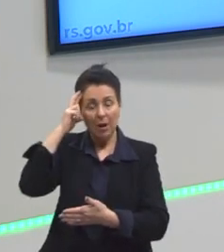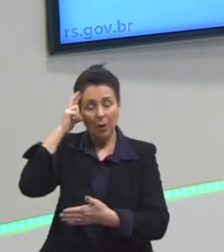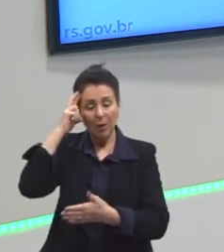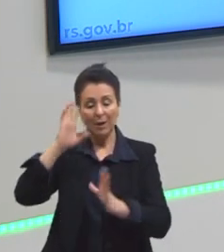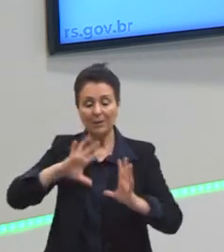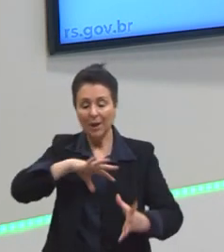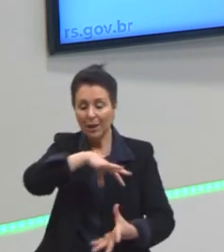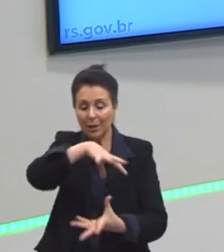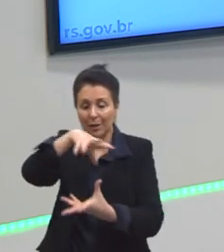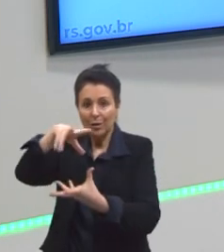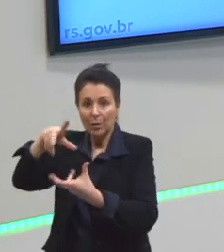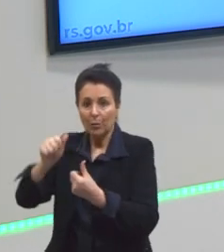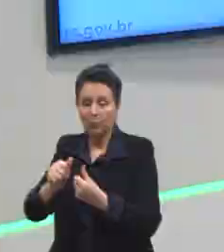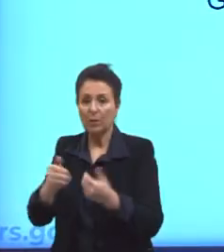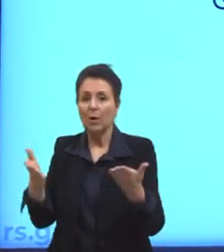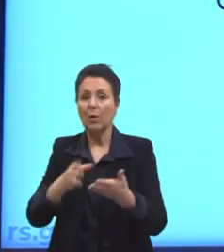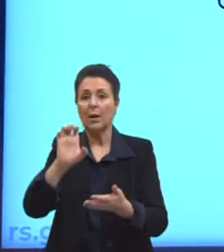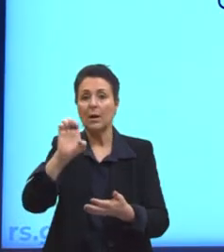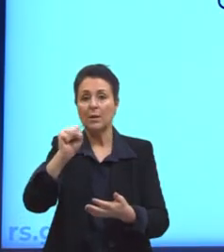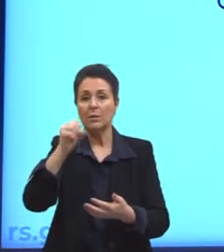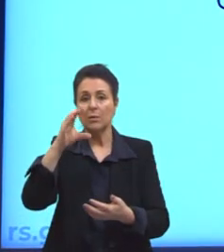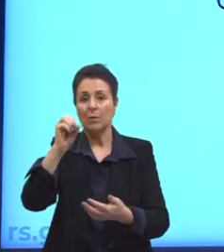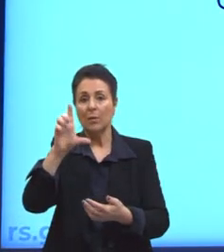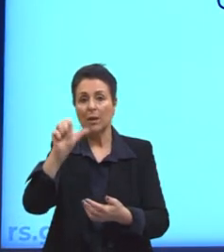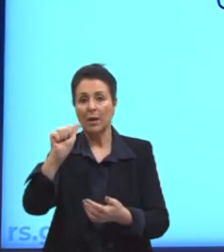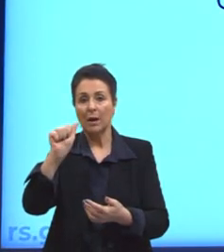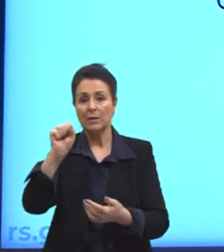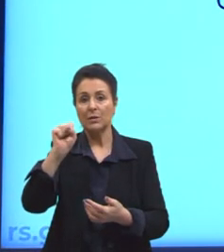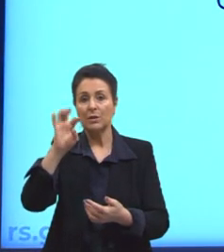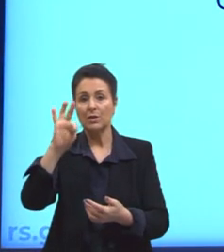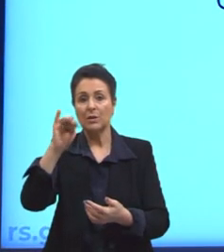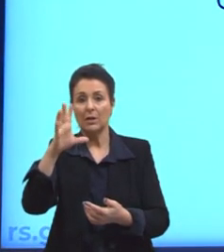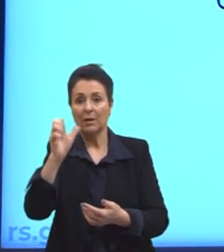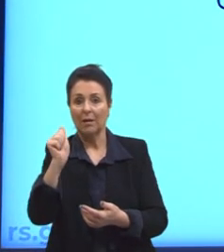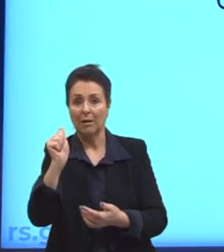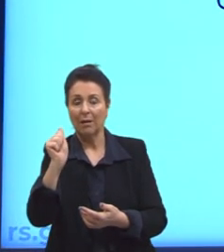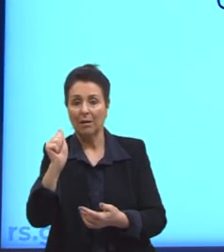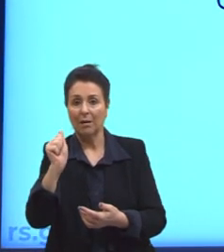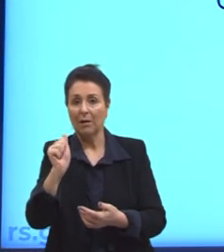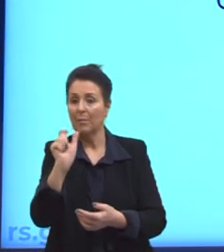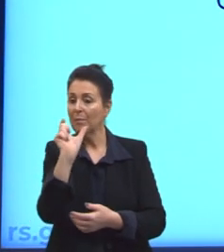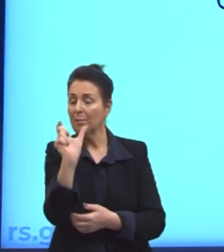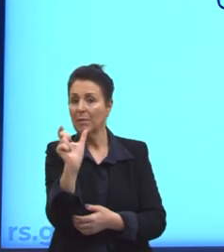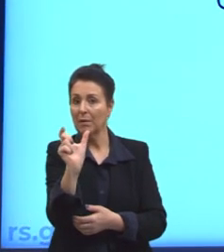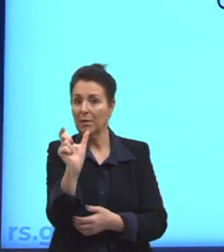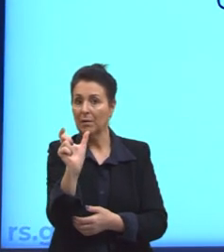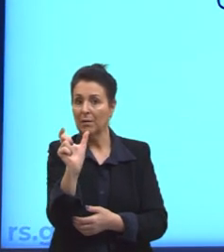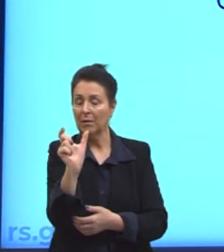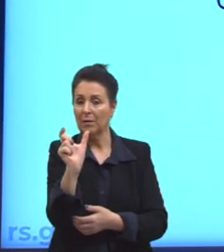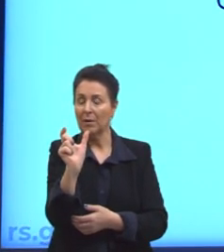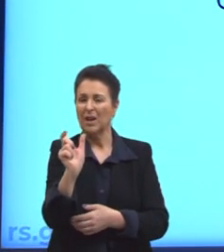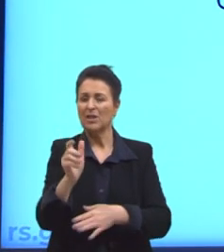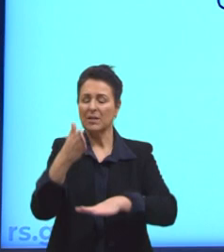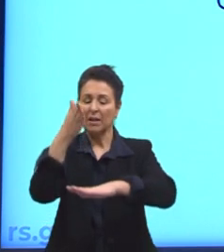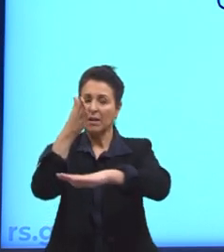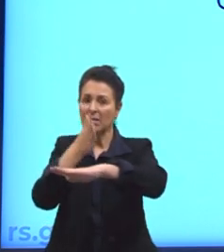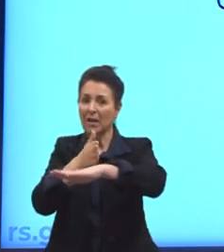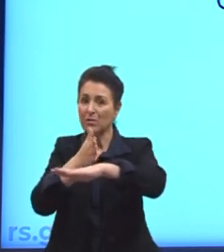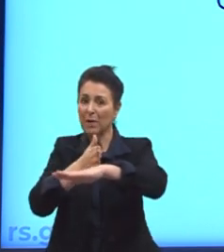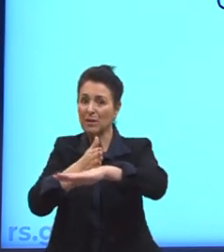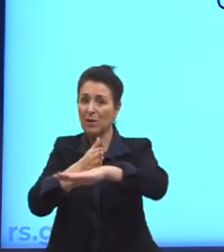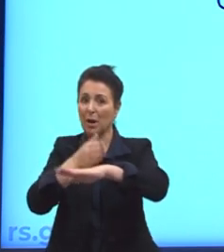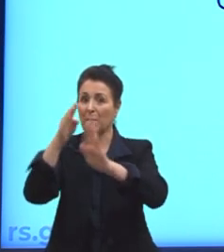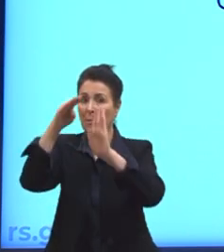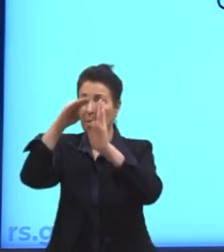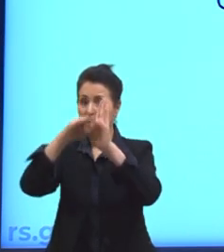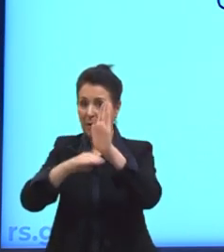O que que é Escolástica a Escolástica esse termo vem aqui nós estamos na Baixa Idade Média que já estão no